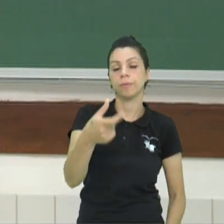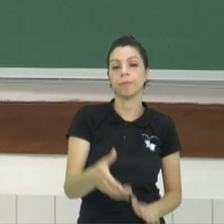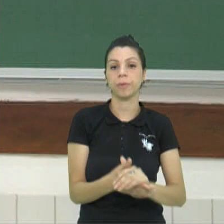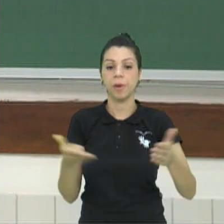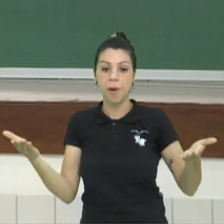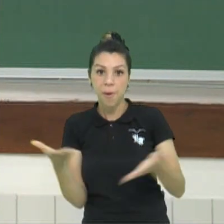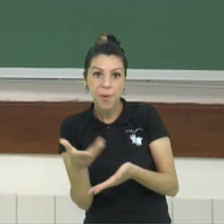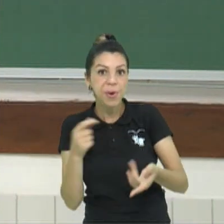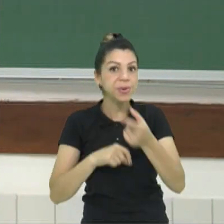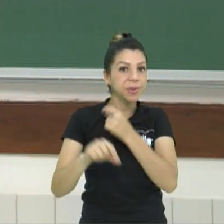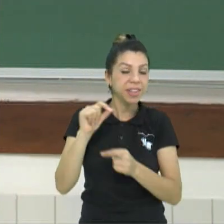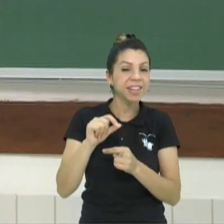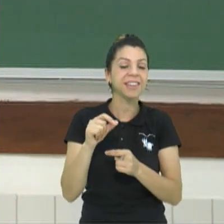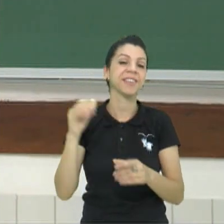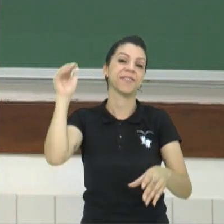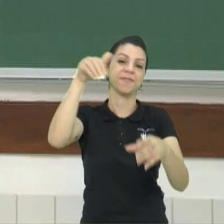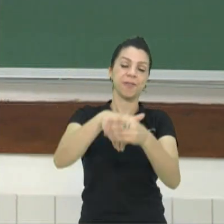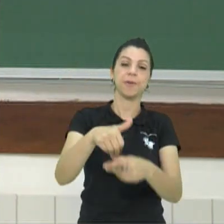de